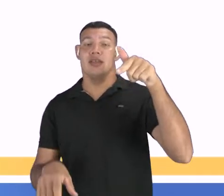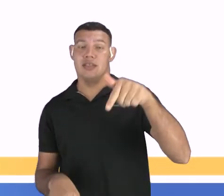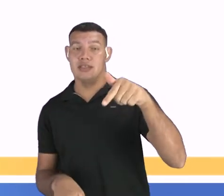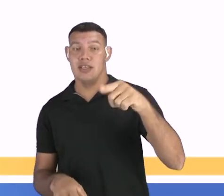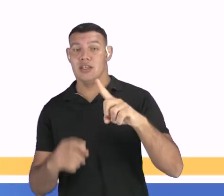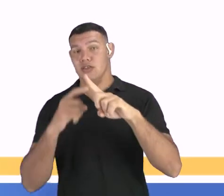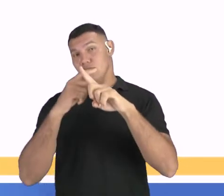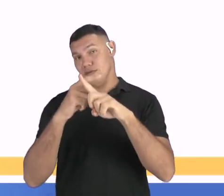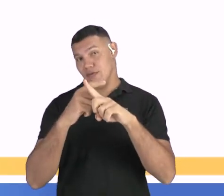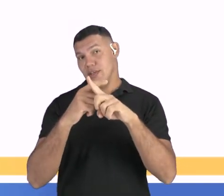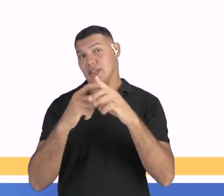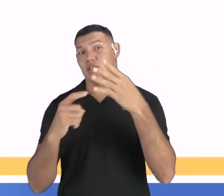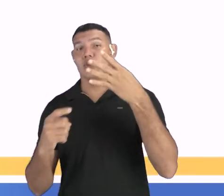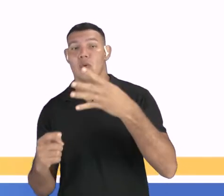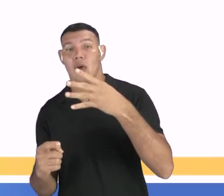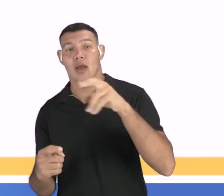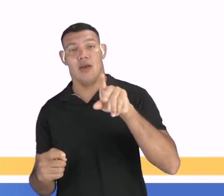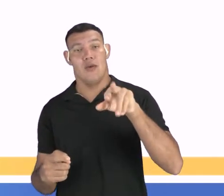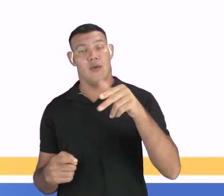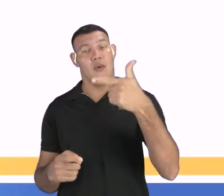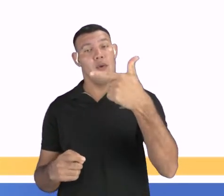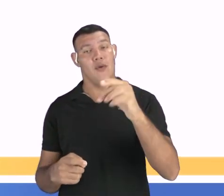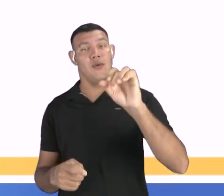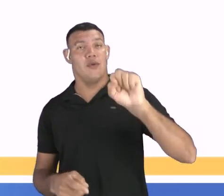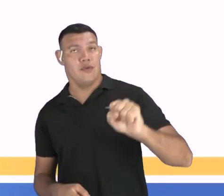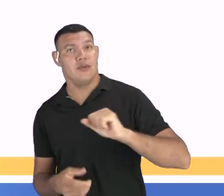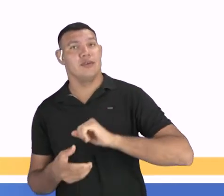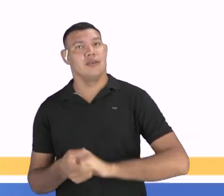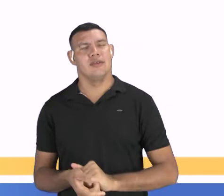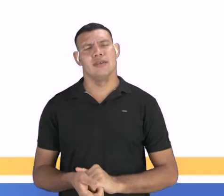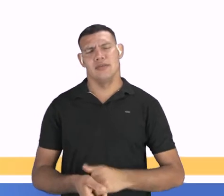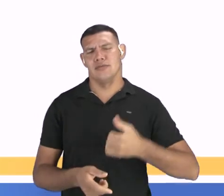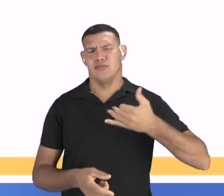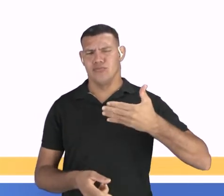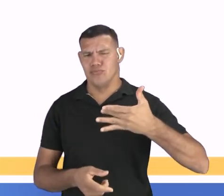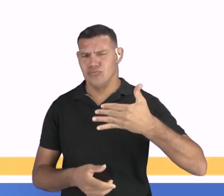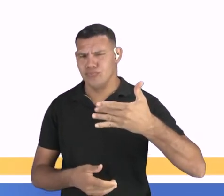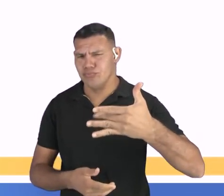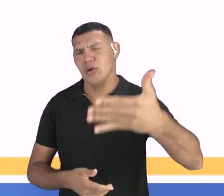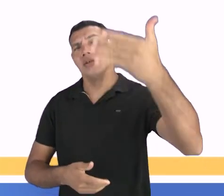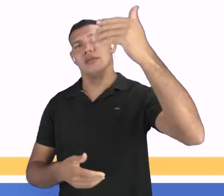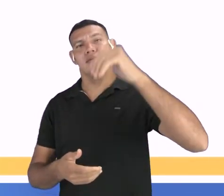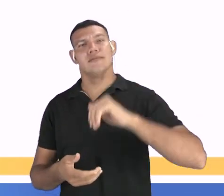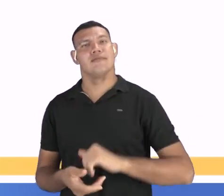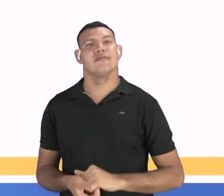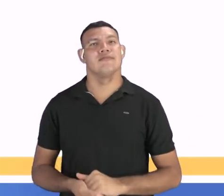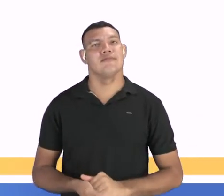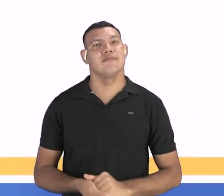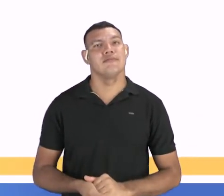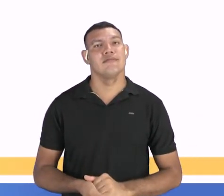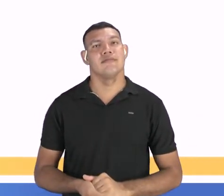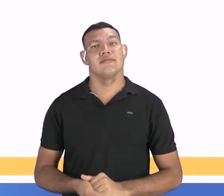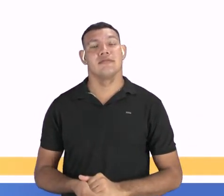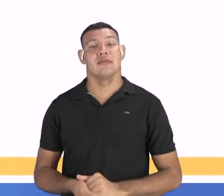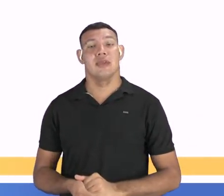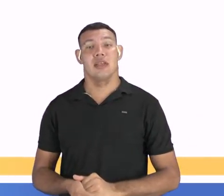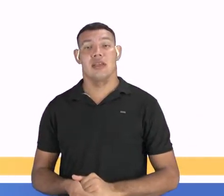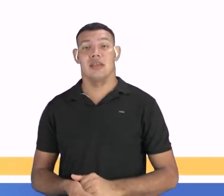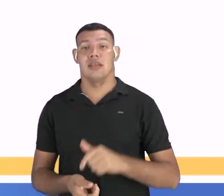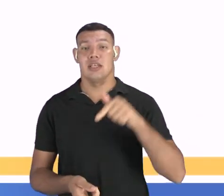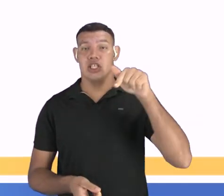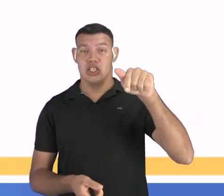vezes 5, 35. 7 vezes 6, 42. 7 vezes 7, 49. 7 vezes